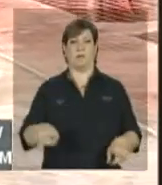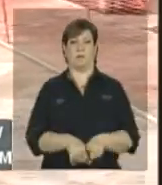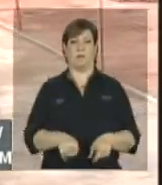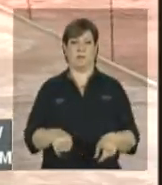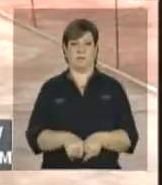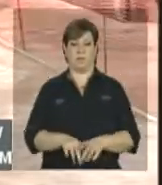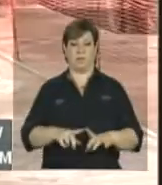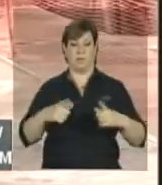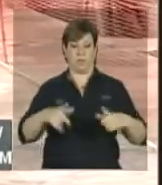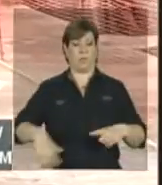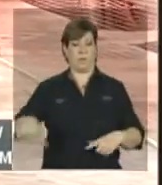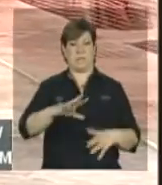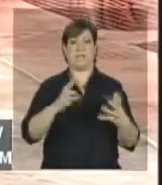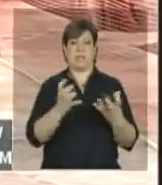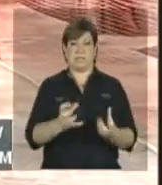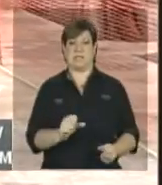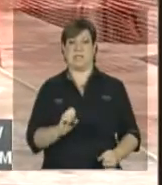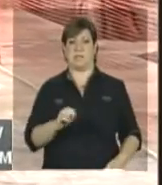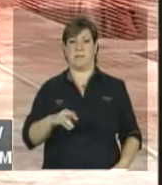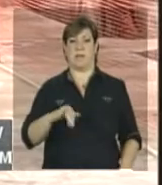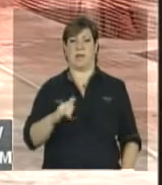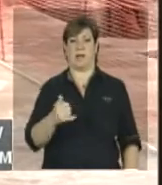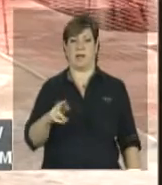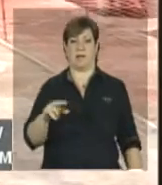pleno sertão semiárido.